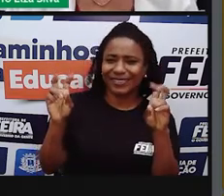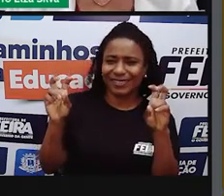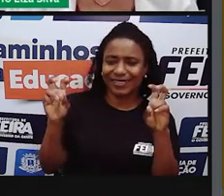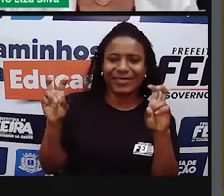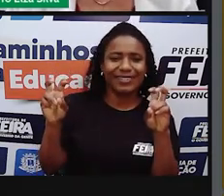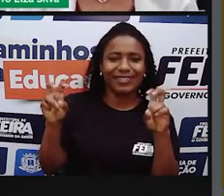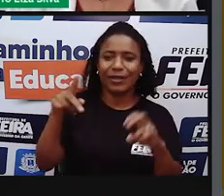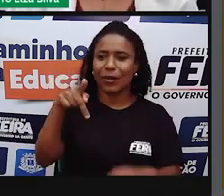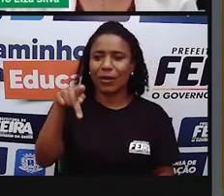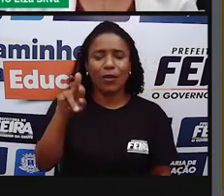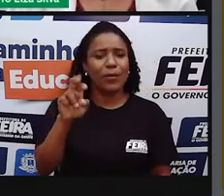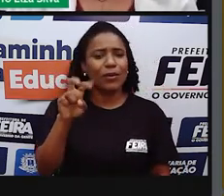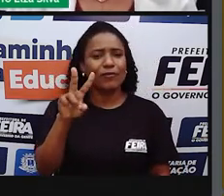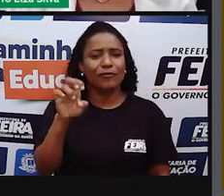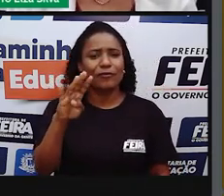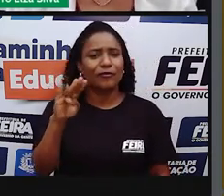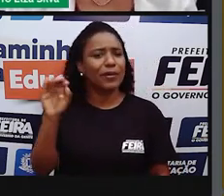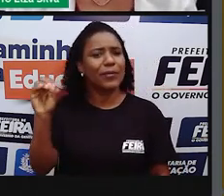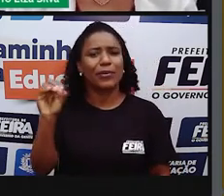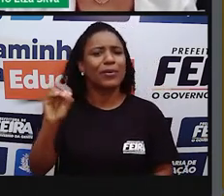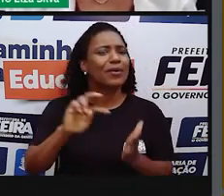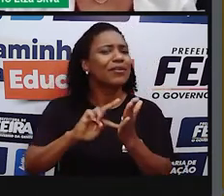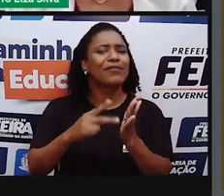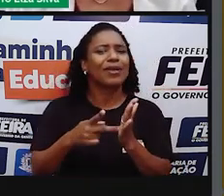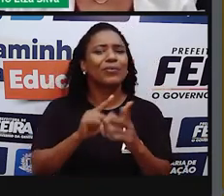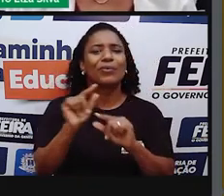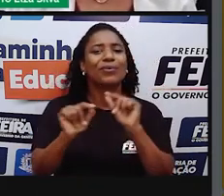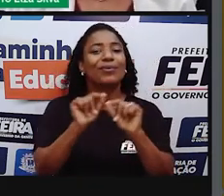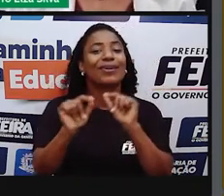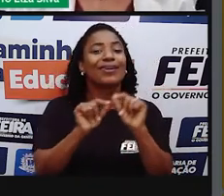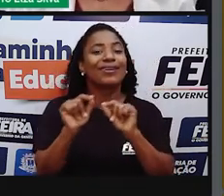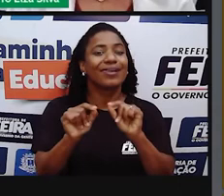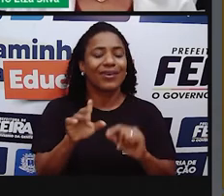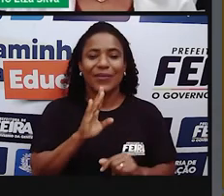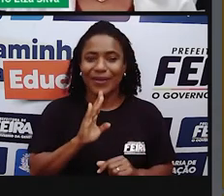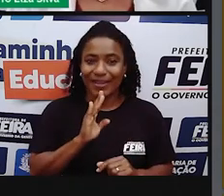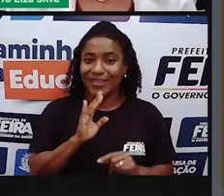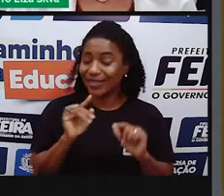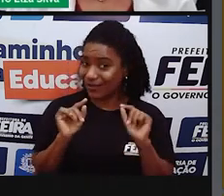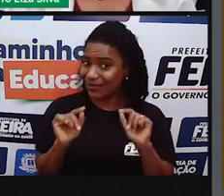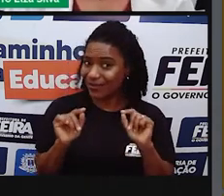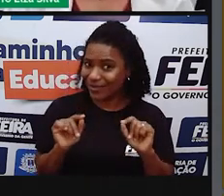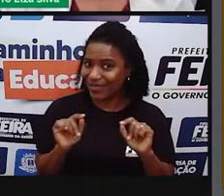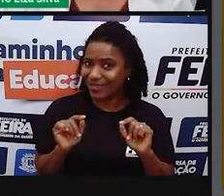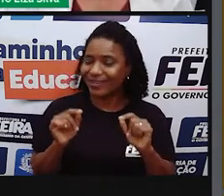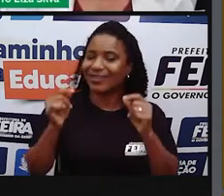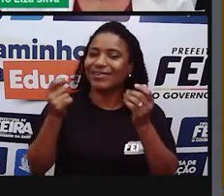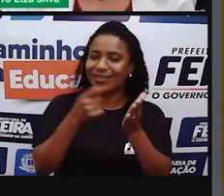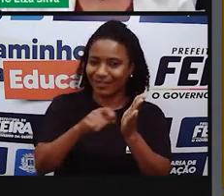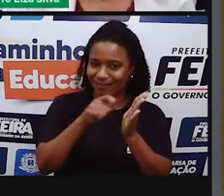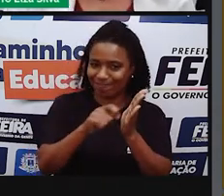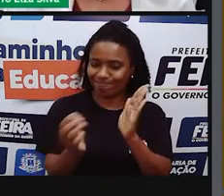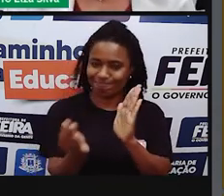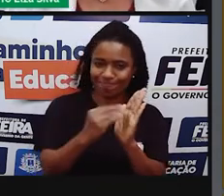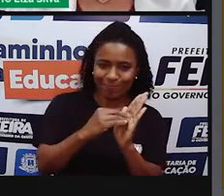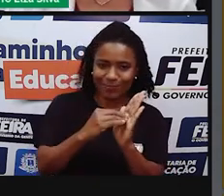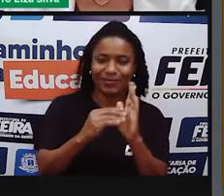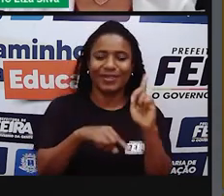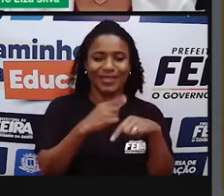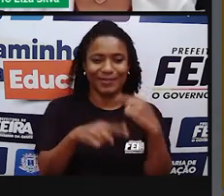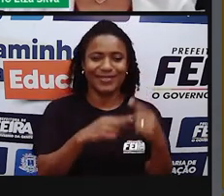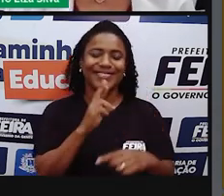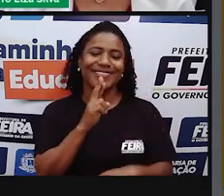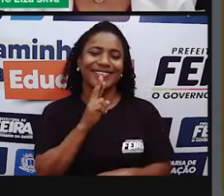textual? O que você sabe sobre provérbio? Escreva aí, está certo? E vamos discutir esses temas